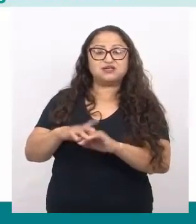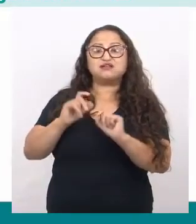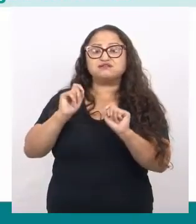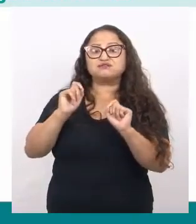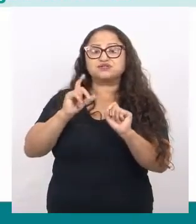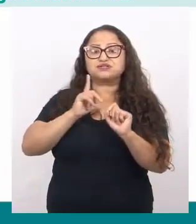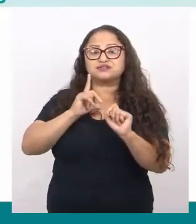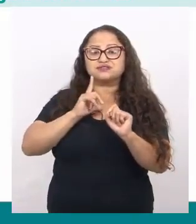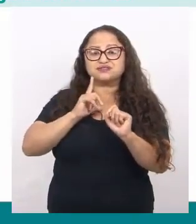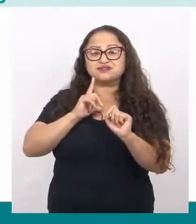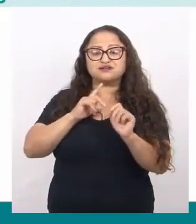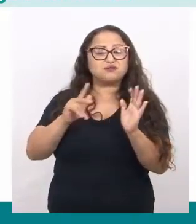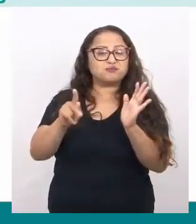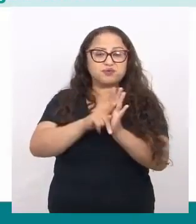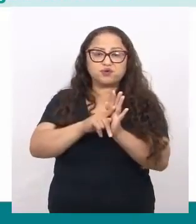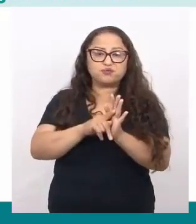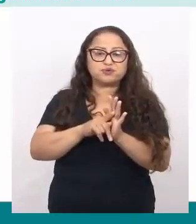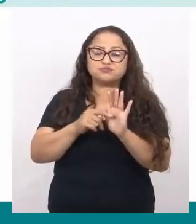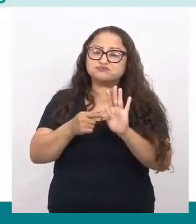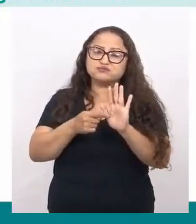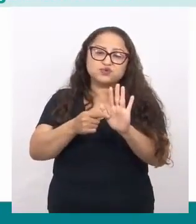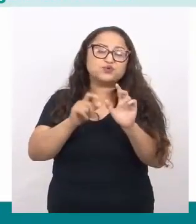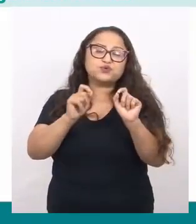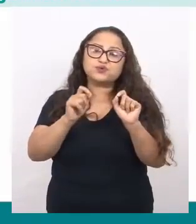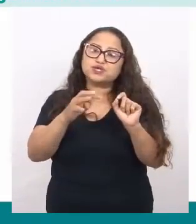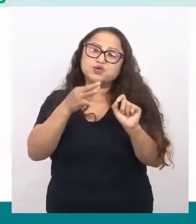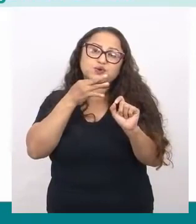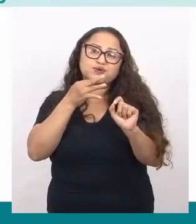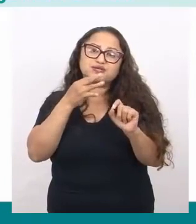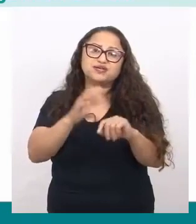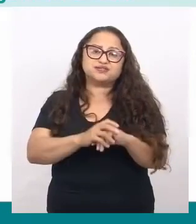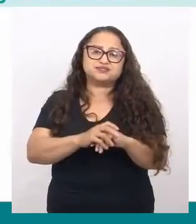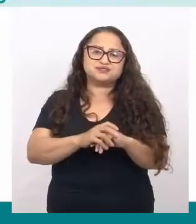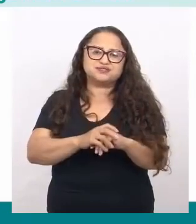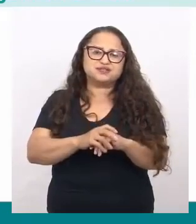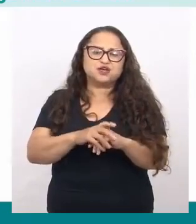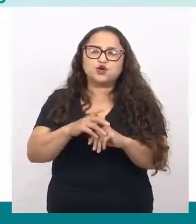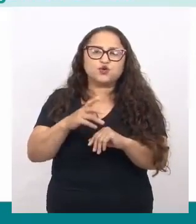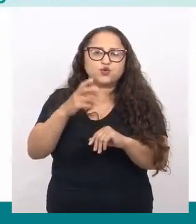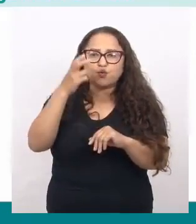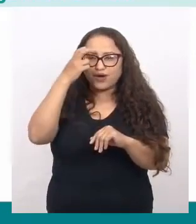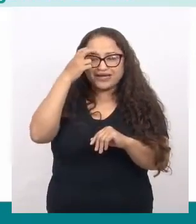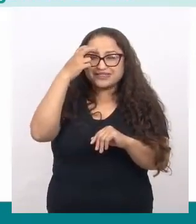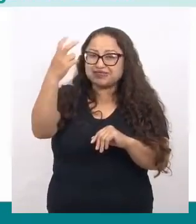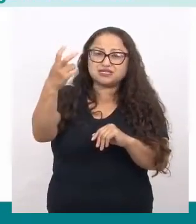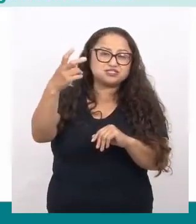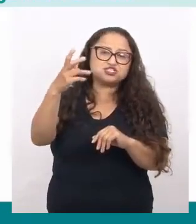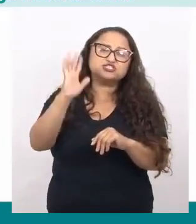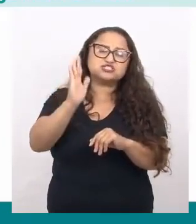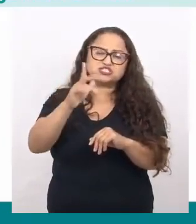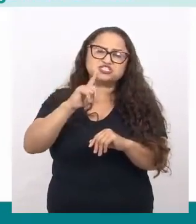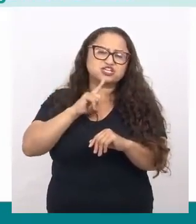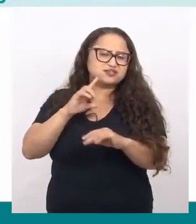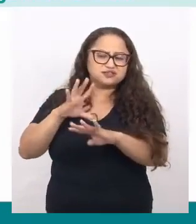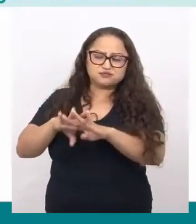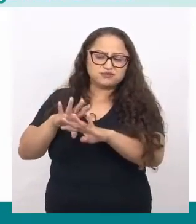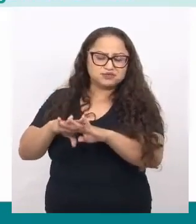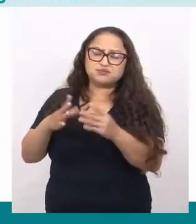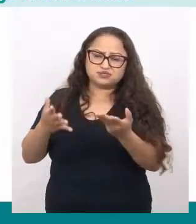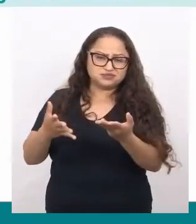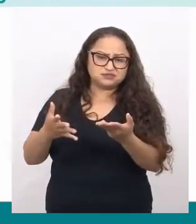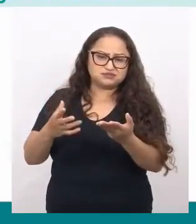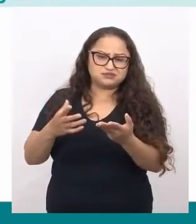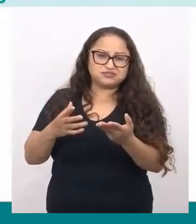com a cara de matemática, com aquilo que ele conhece, com as expertises e conhecimentos que ele já tem em dar aula de matemática. Se em